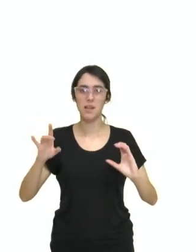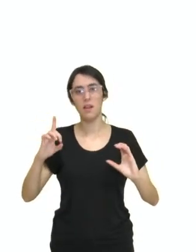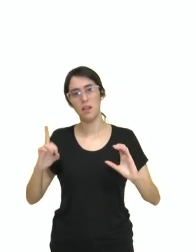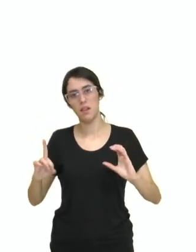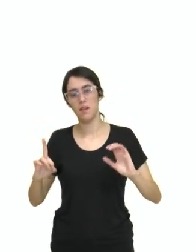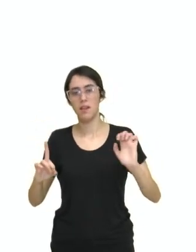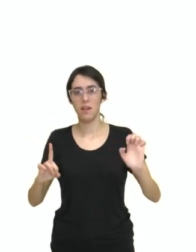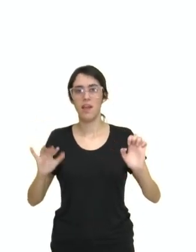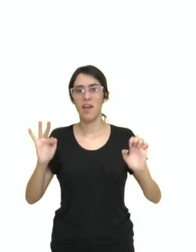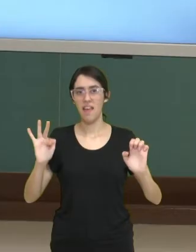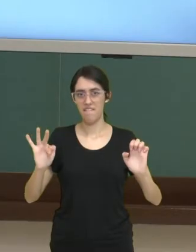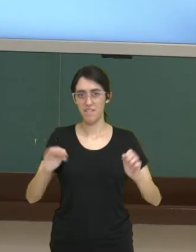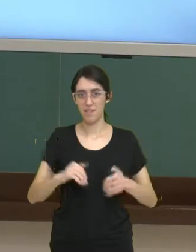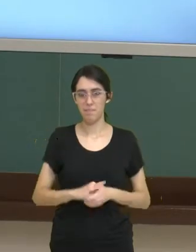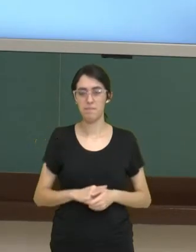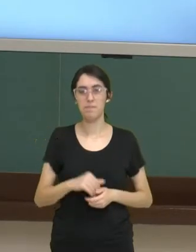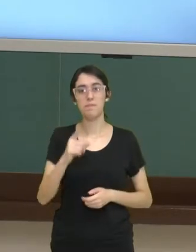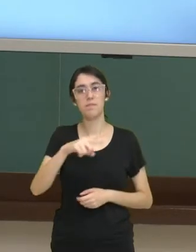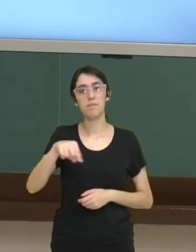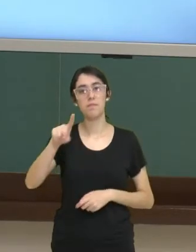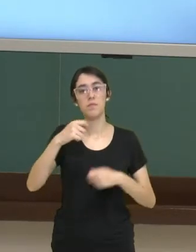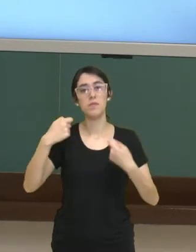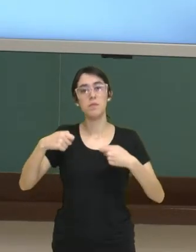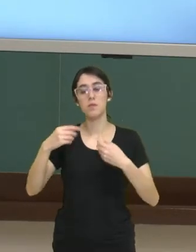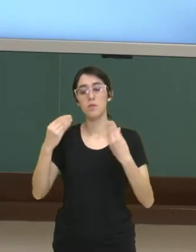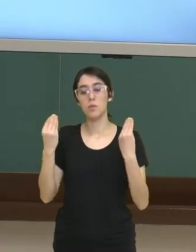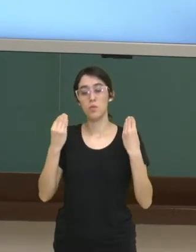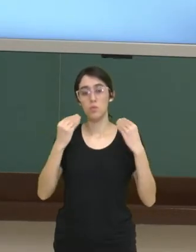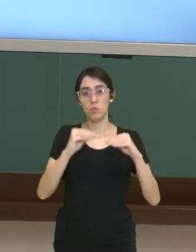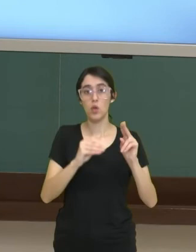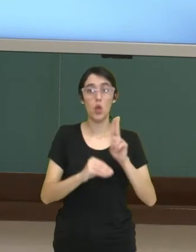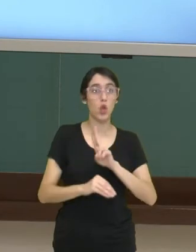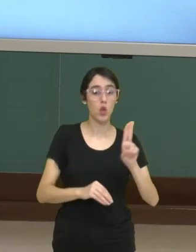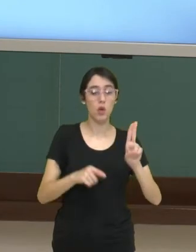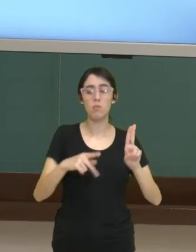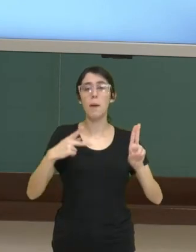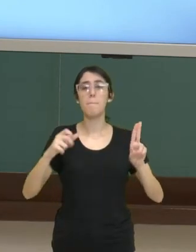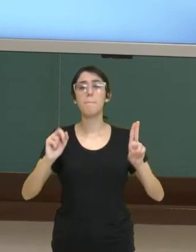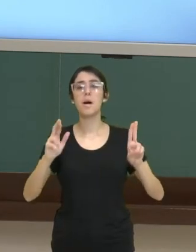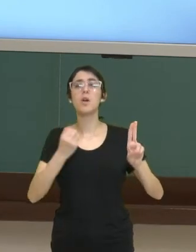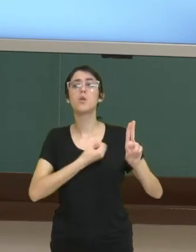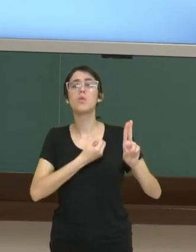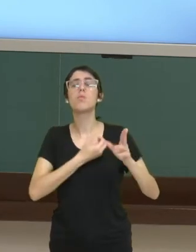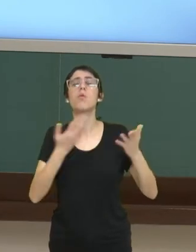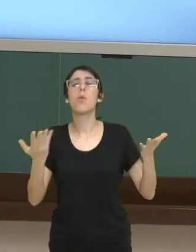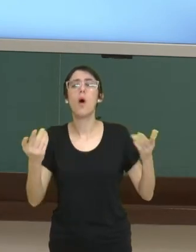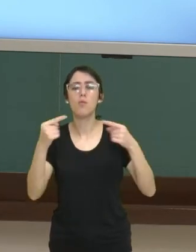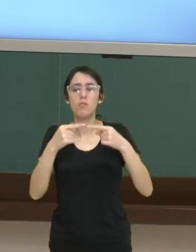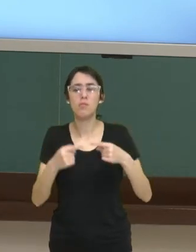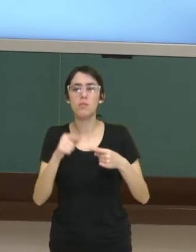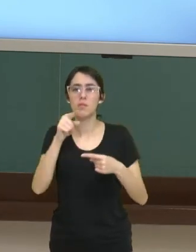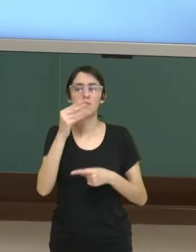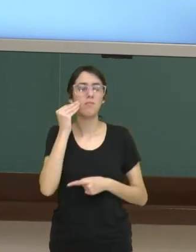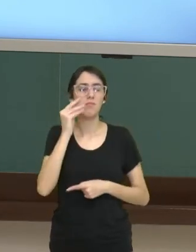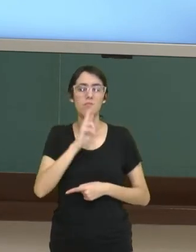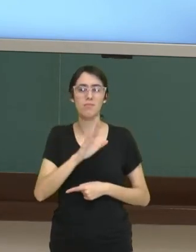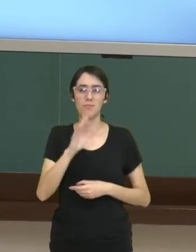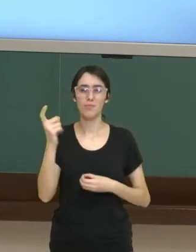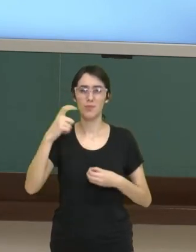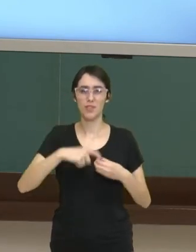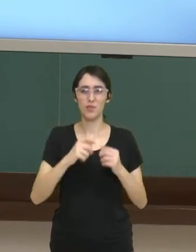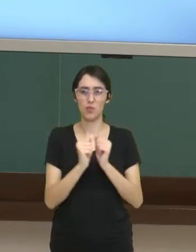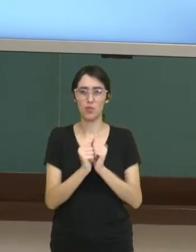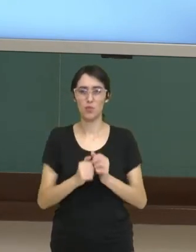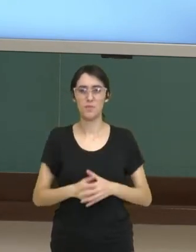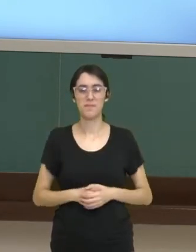D, E e F. Vocês vão colocar o nome do ponto e o par ordenado dele. Vou dar um tempinho para vocês resolverem e já voltamos a conferir.